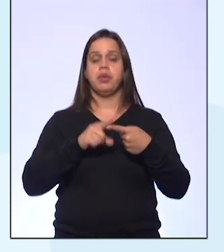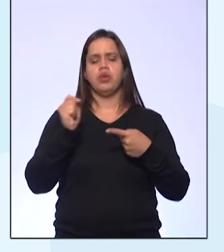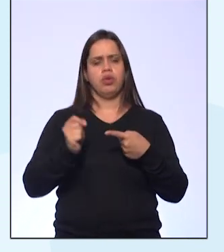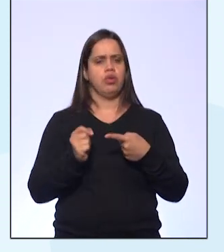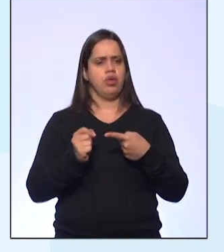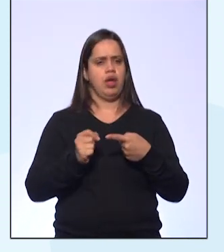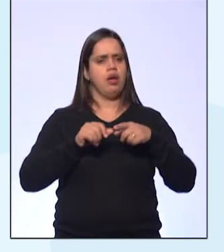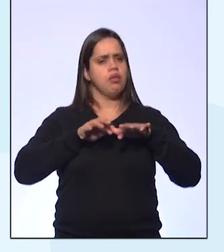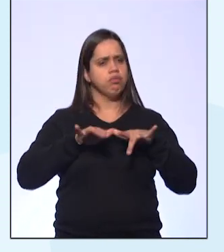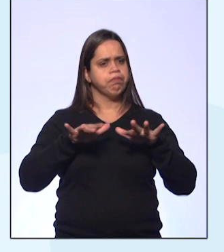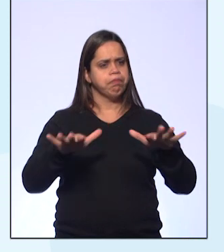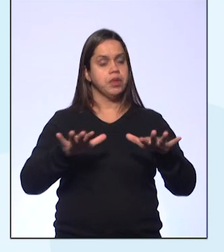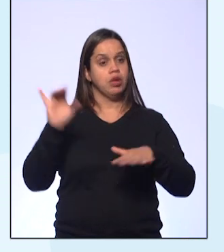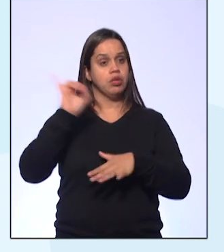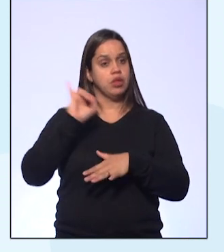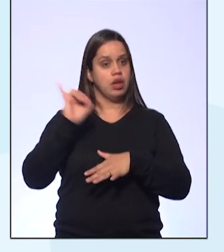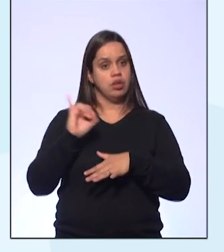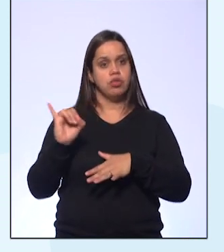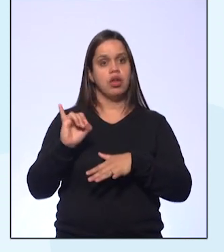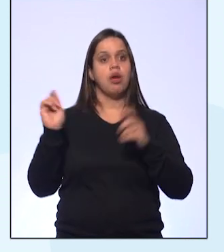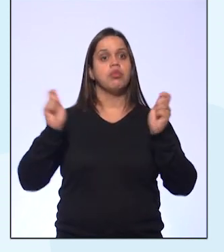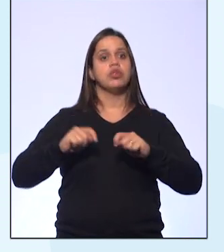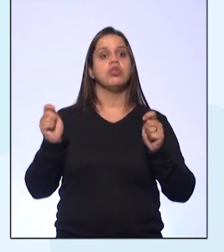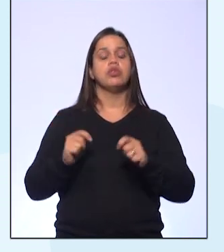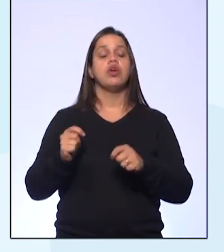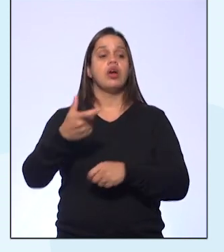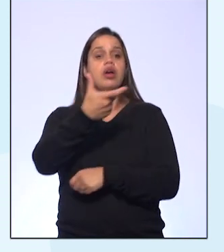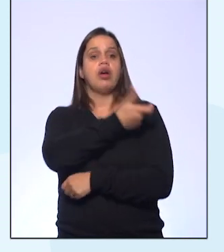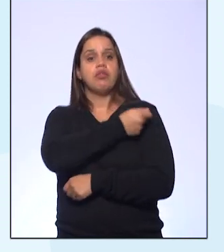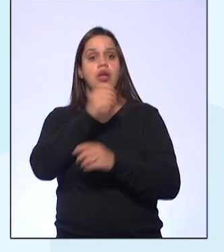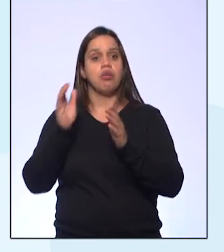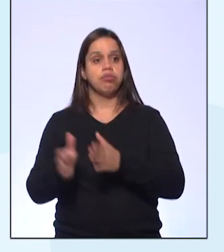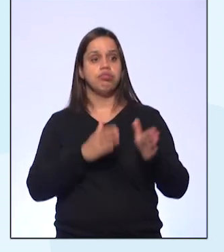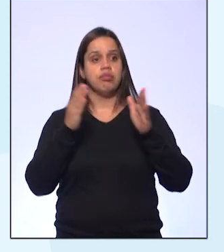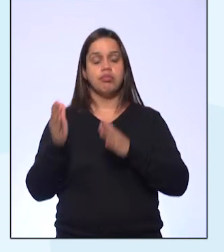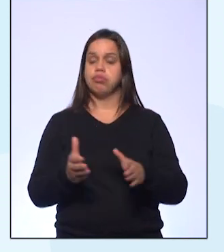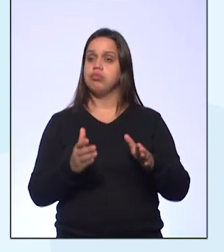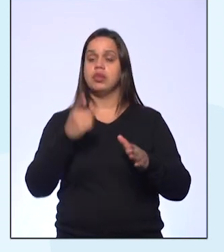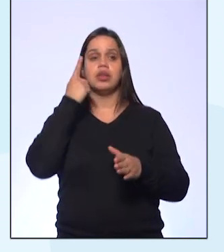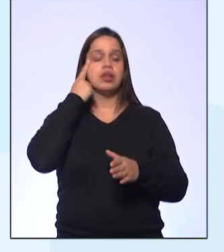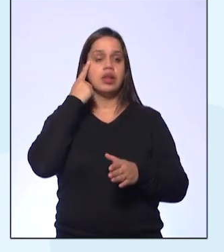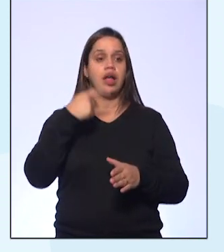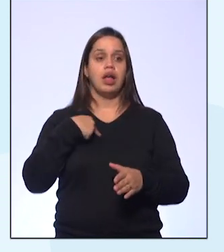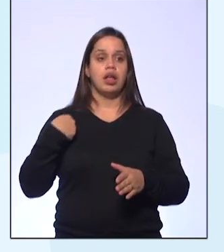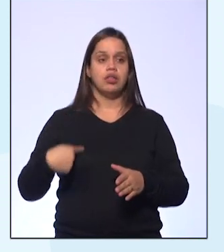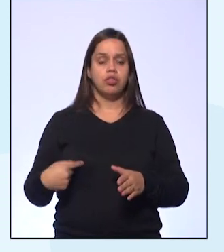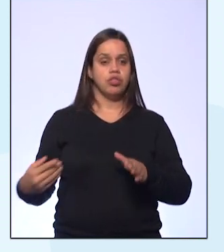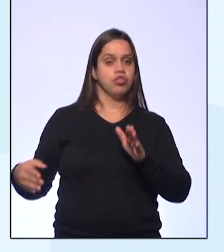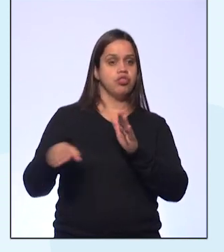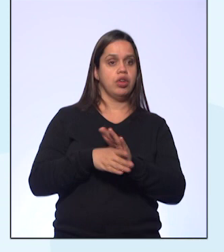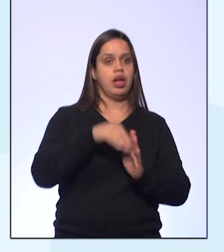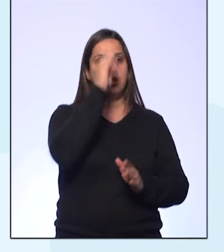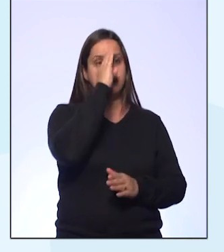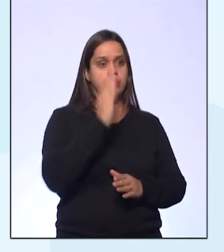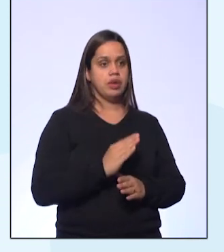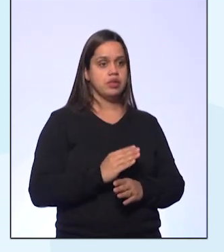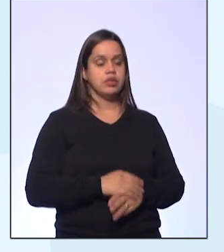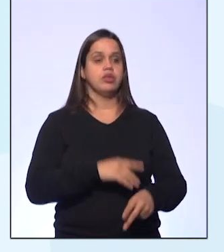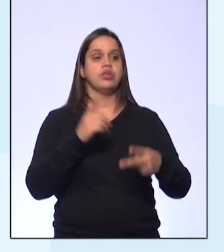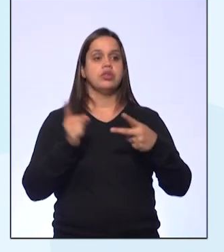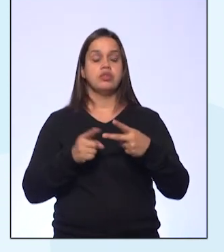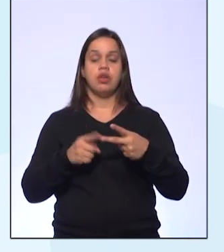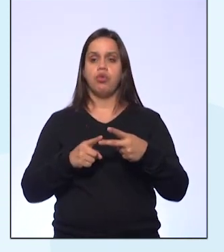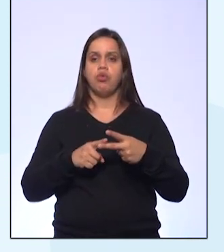qual fluxo internacional possibilitou que a vacina produzida na China chegasse ao Brasil? Segunda